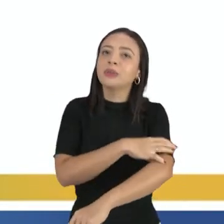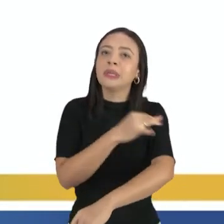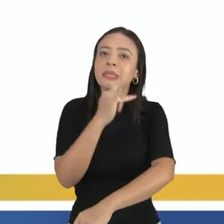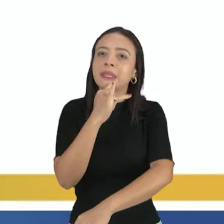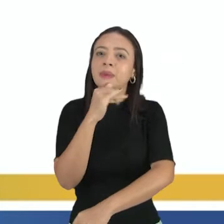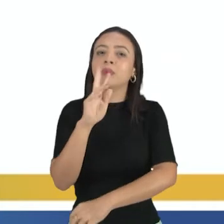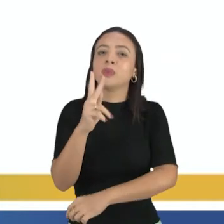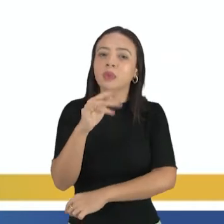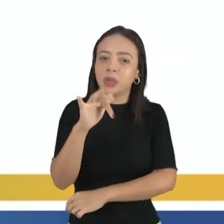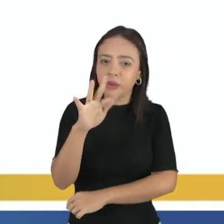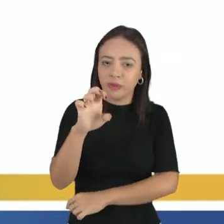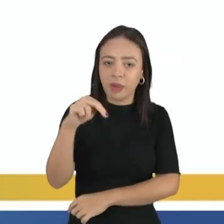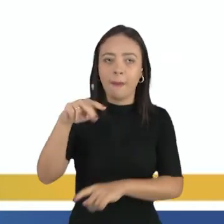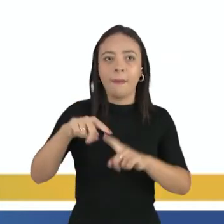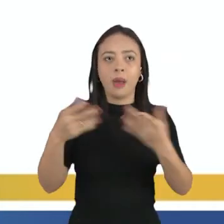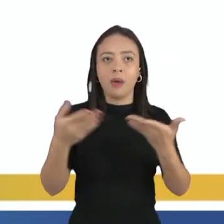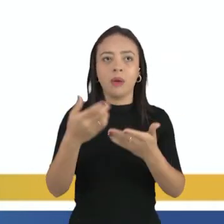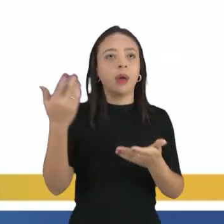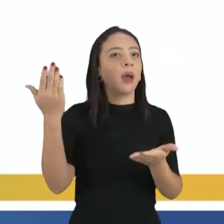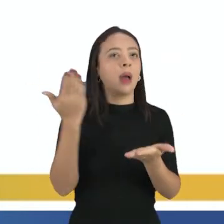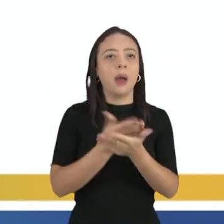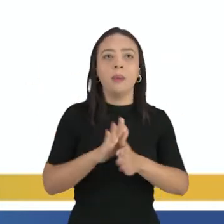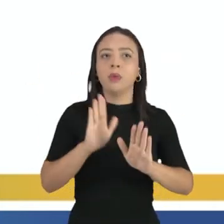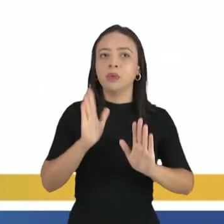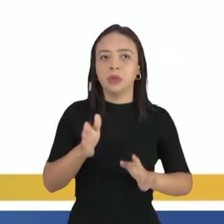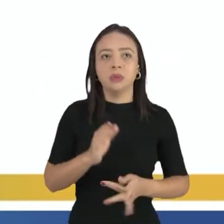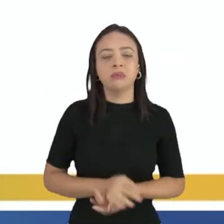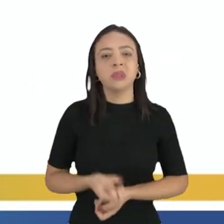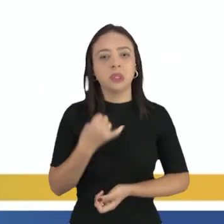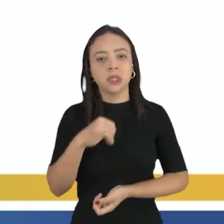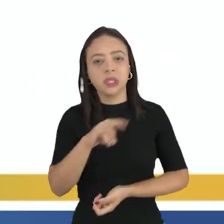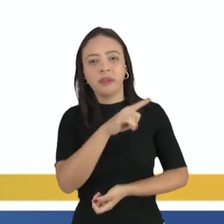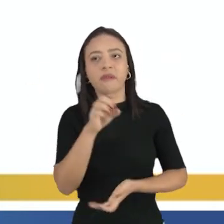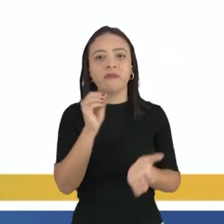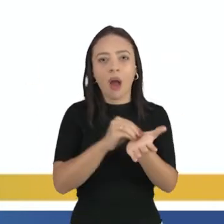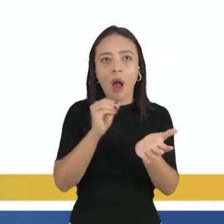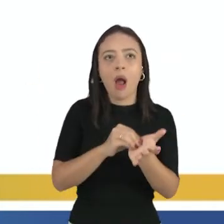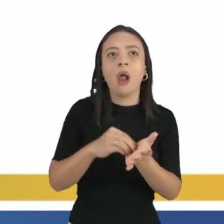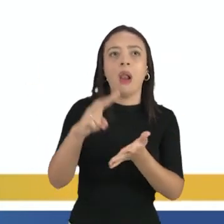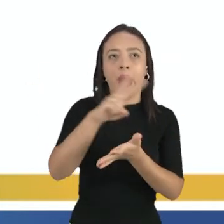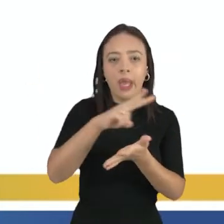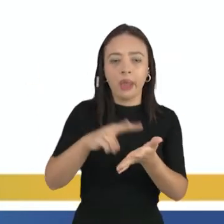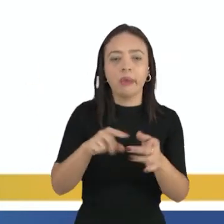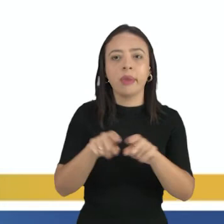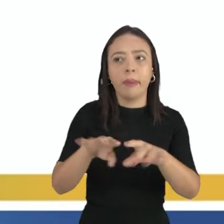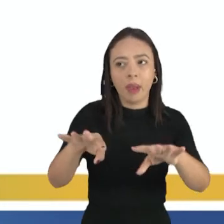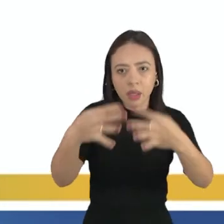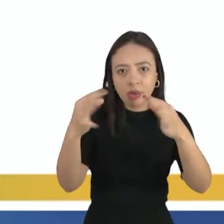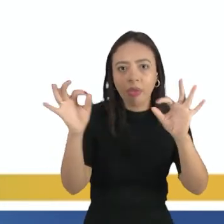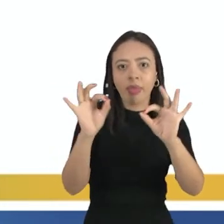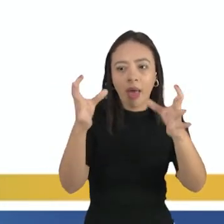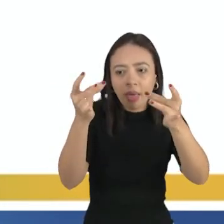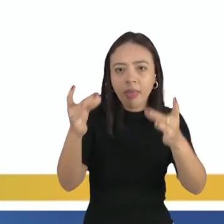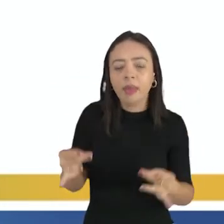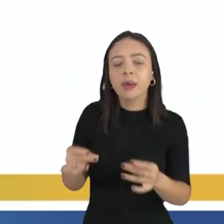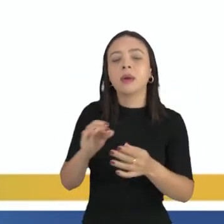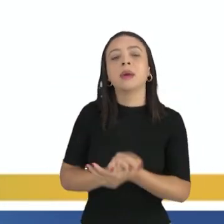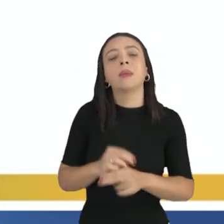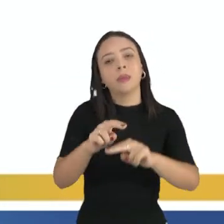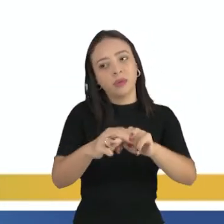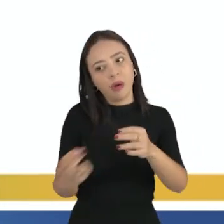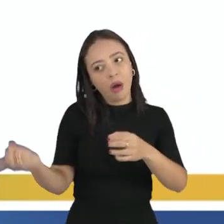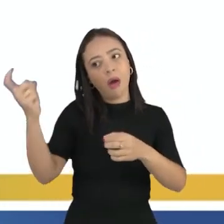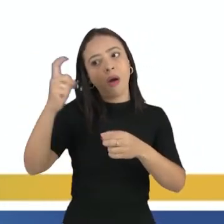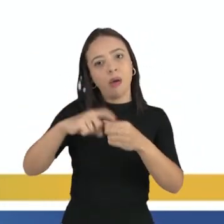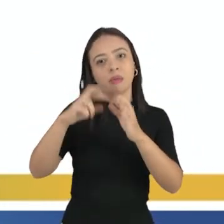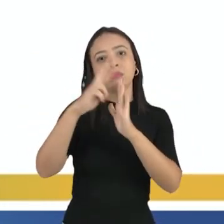não tem mais. Então é o caso, se você não é um leitor assíduo, se você não presta atenção nesses detalhes, volte lá